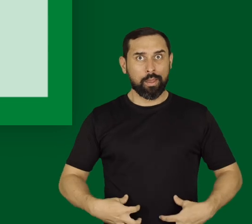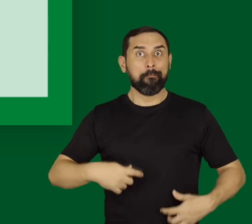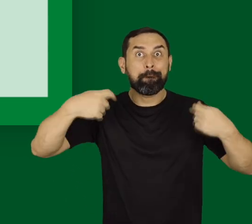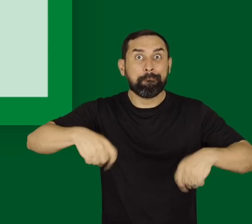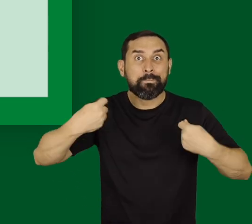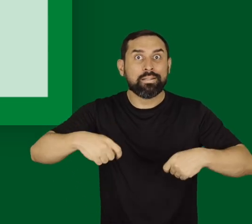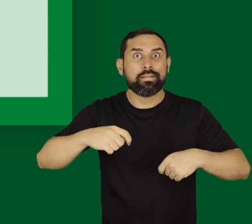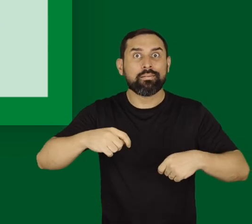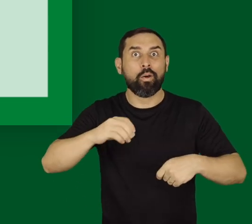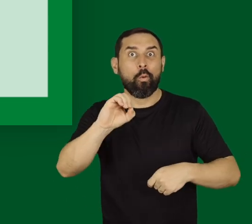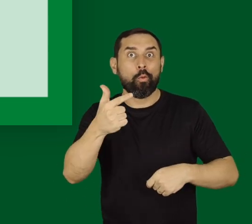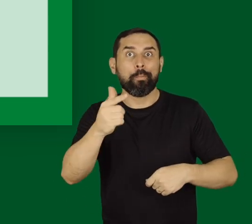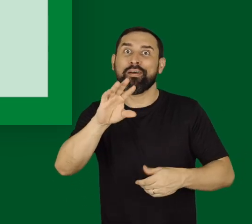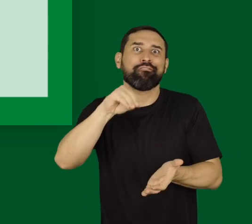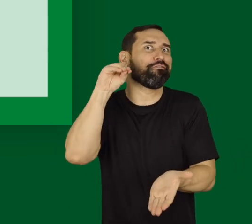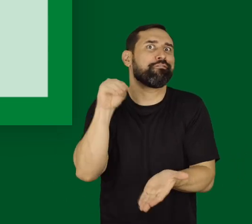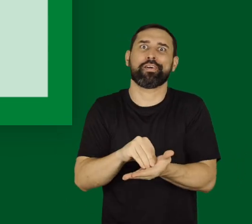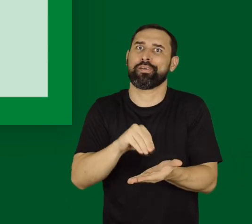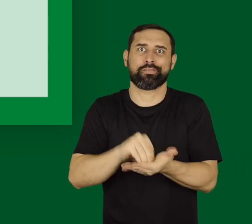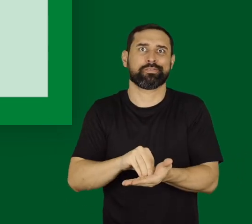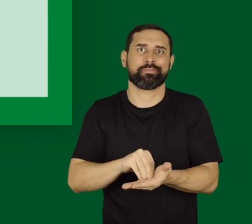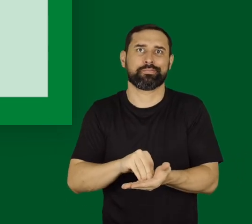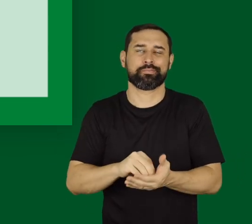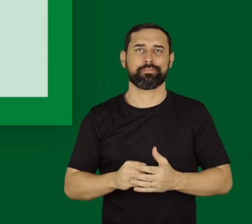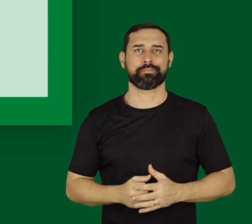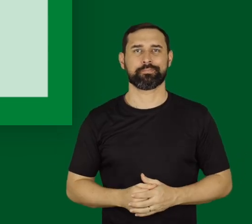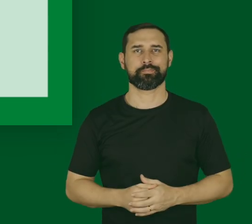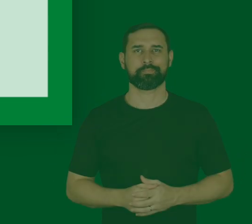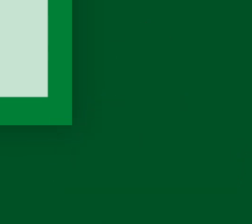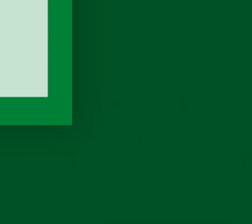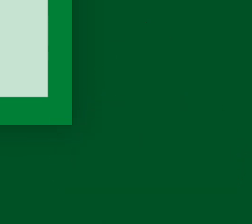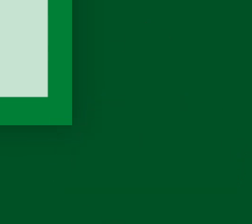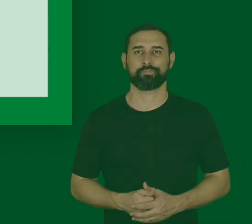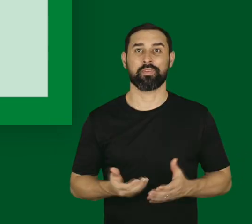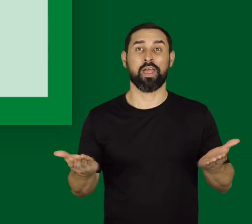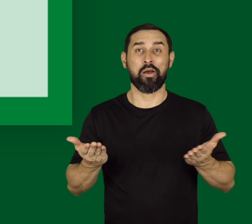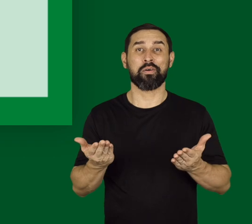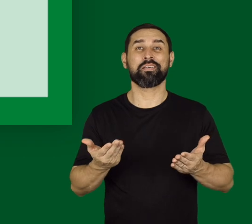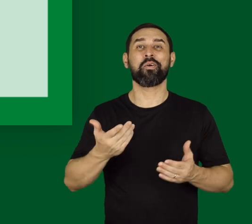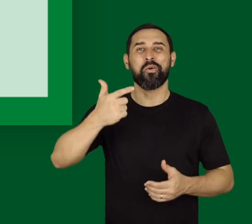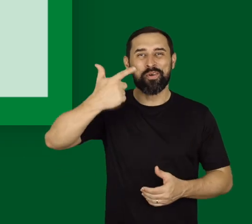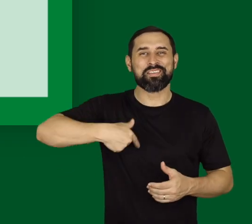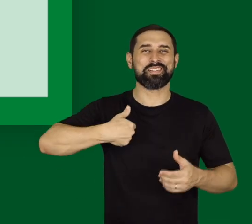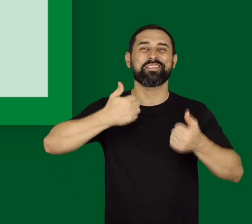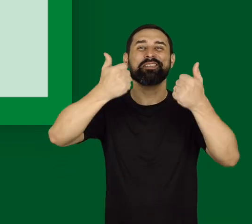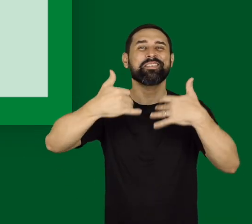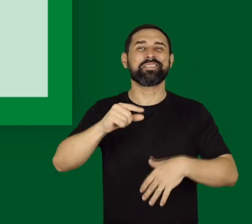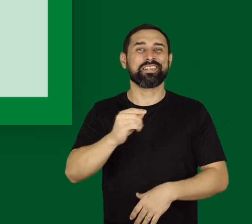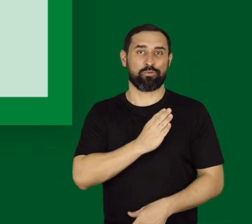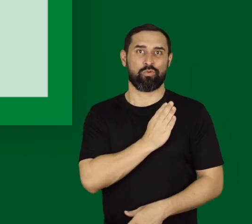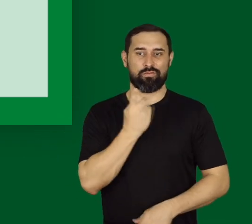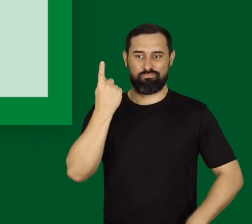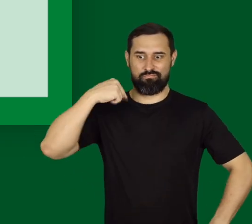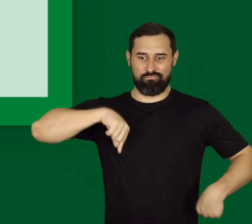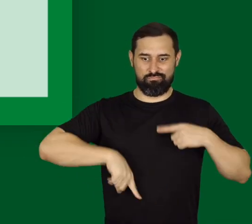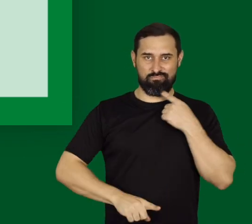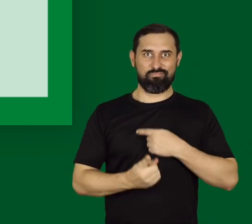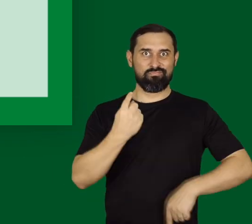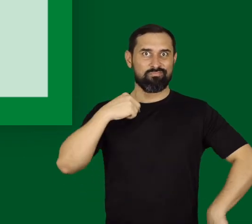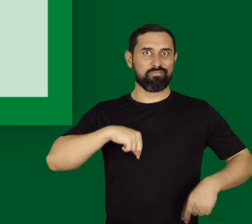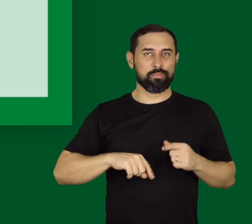Basicamente, o choque é um desbalance entre a oferta e o consumo de oxigênio. Então, só relembrando um pouco sobre a